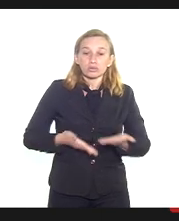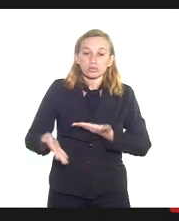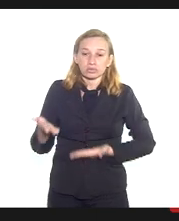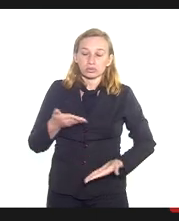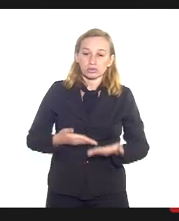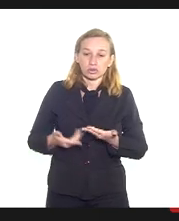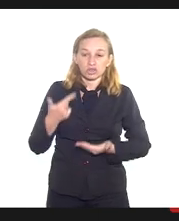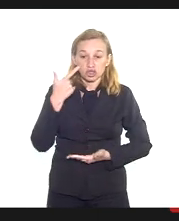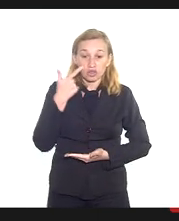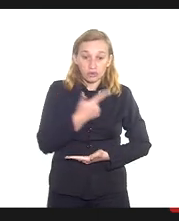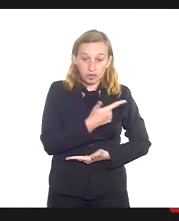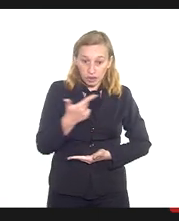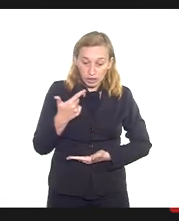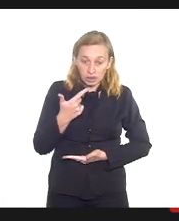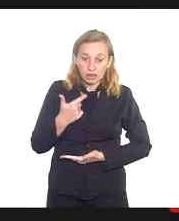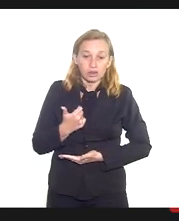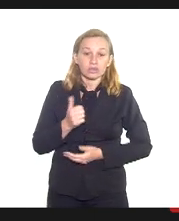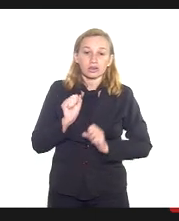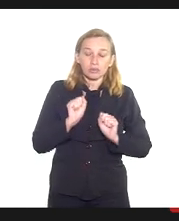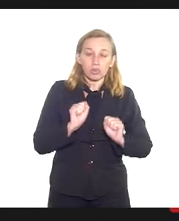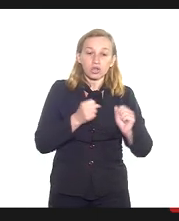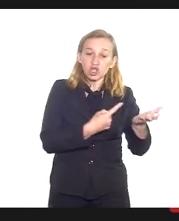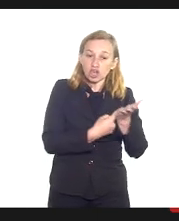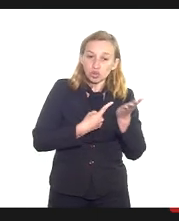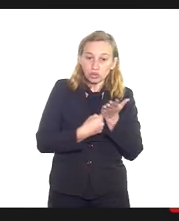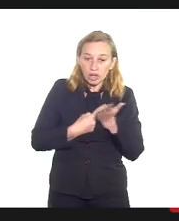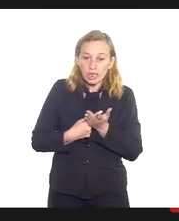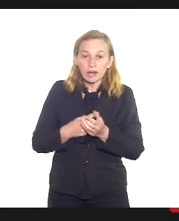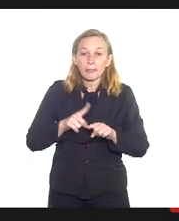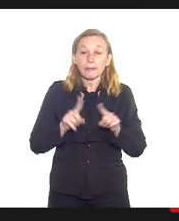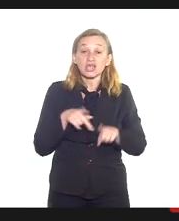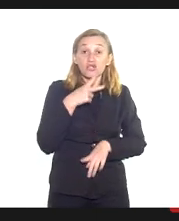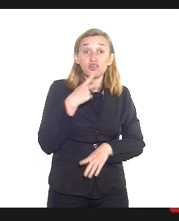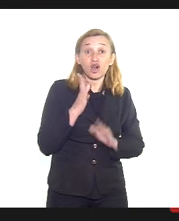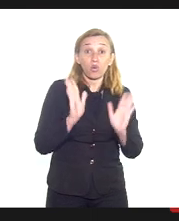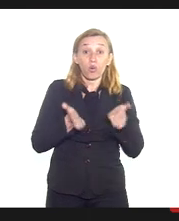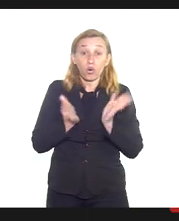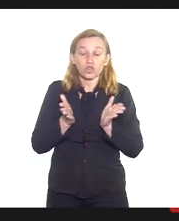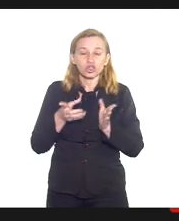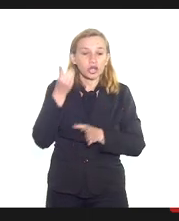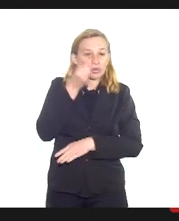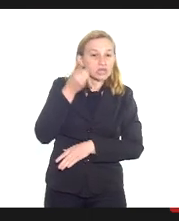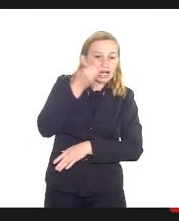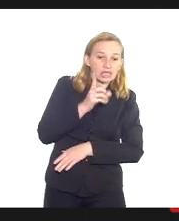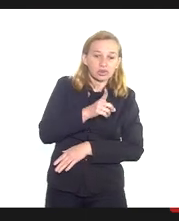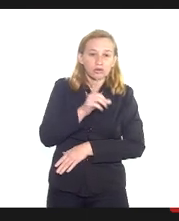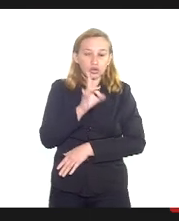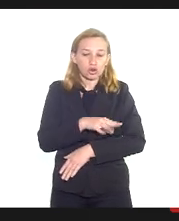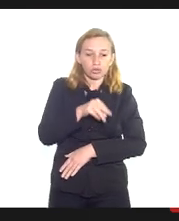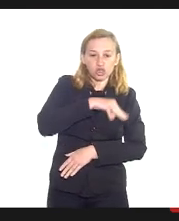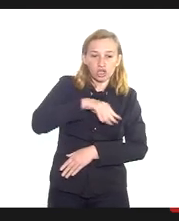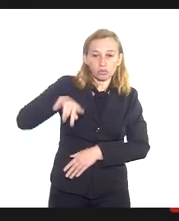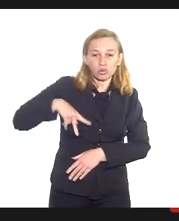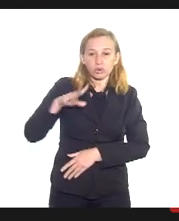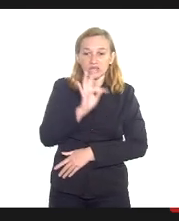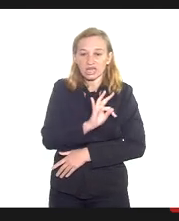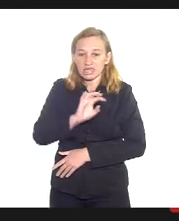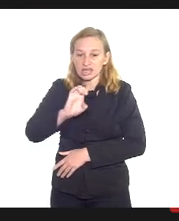visualiza que os senhores podem nos ajudar, mas quando eu falo os senhores, não são somente os deputados, é Ministério Público,